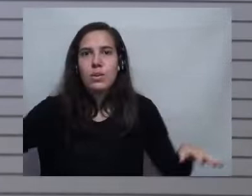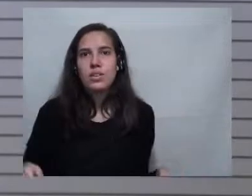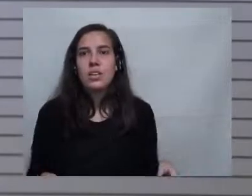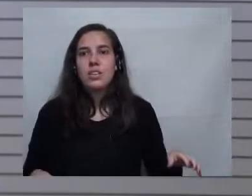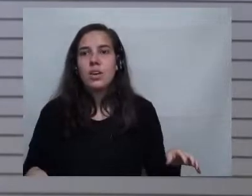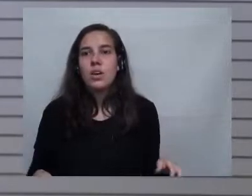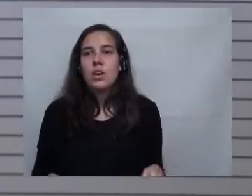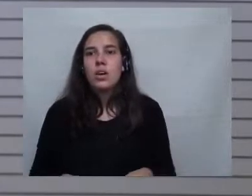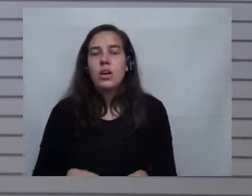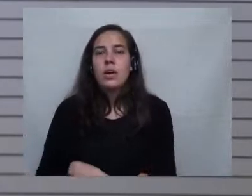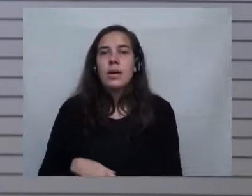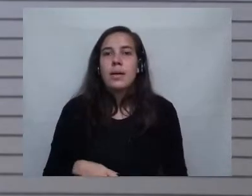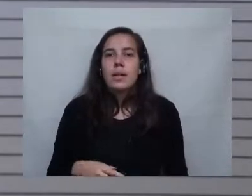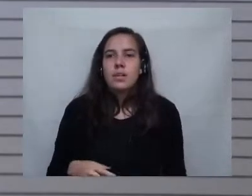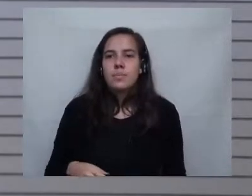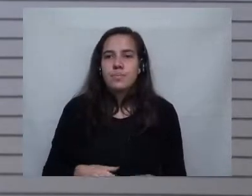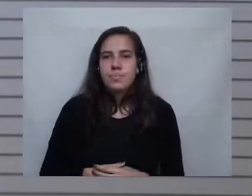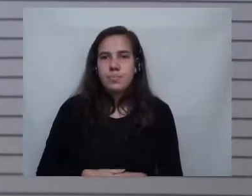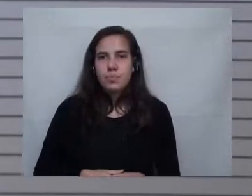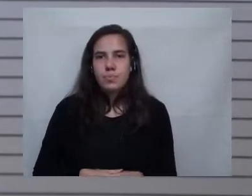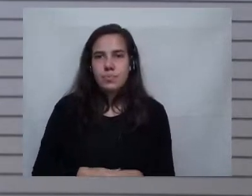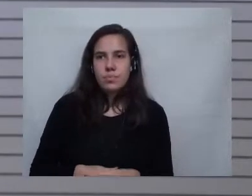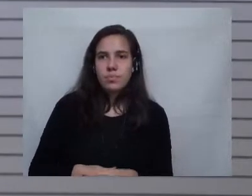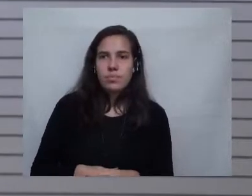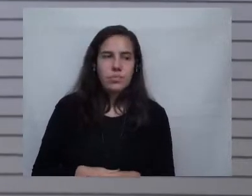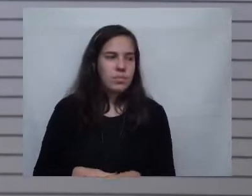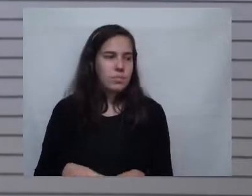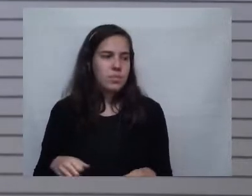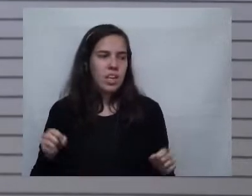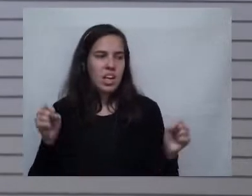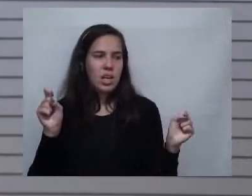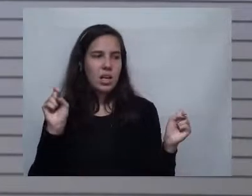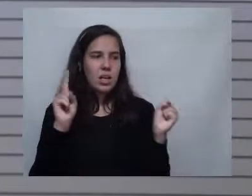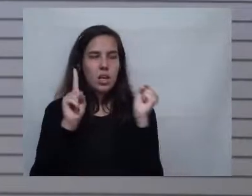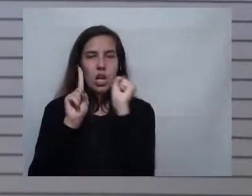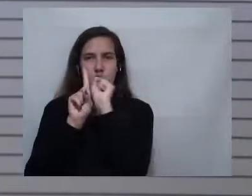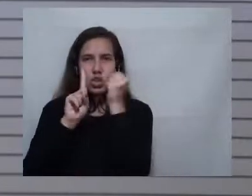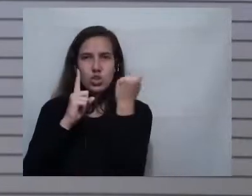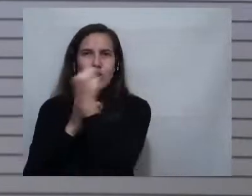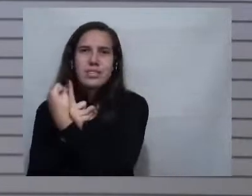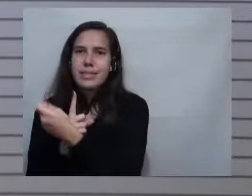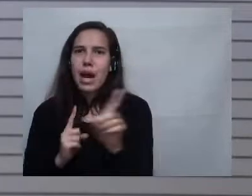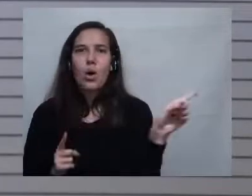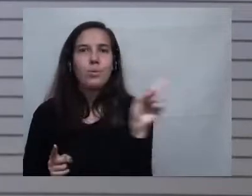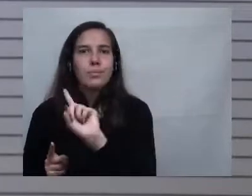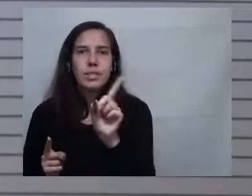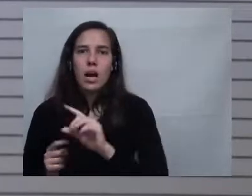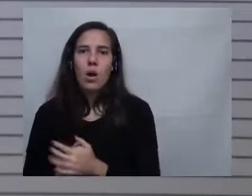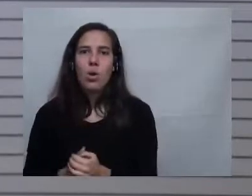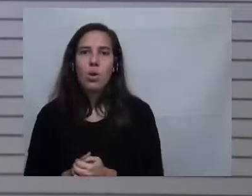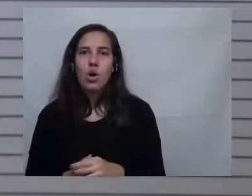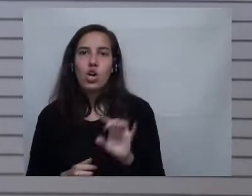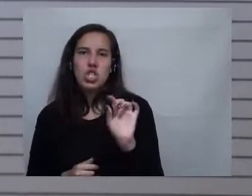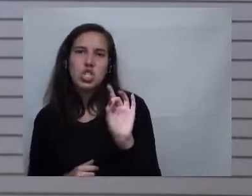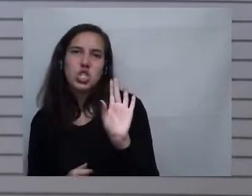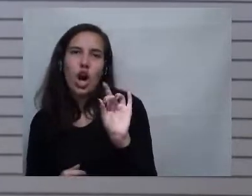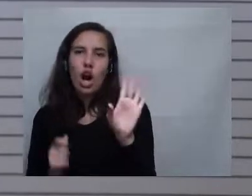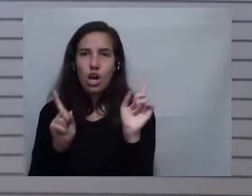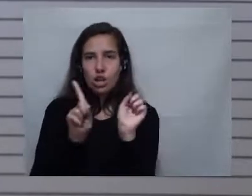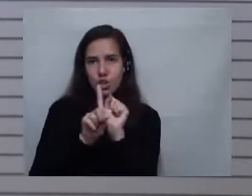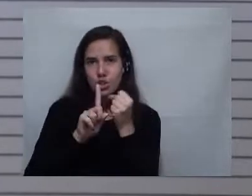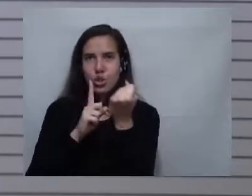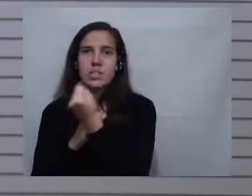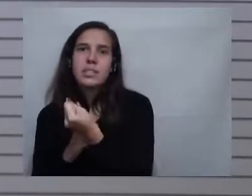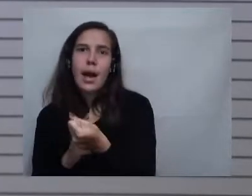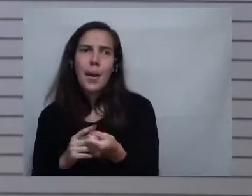e não é contexto social se você não aderiu ao cristianismo porque te